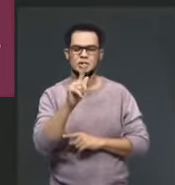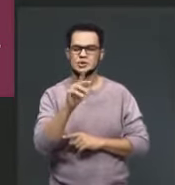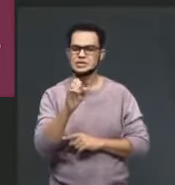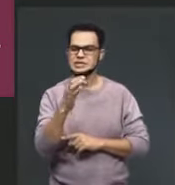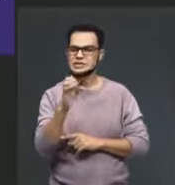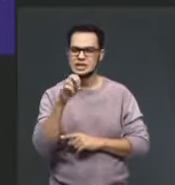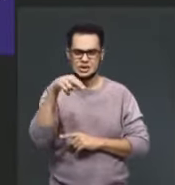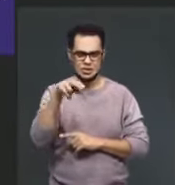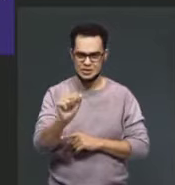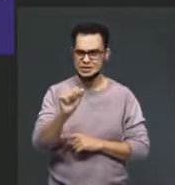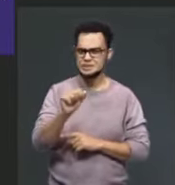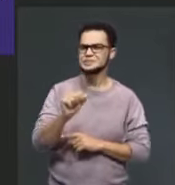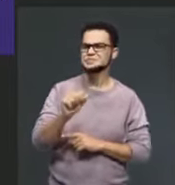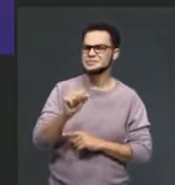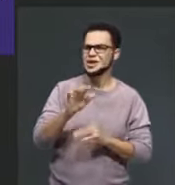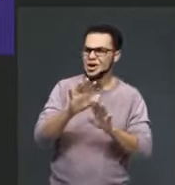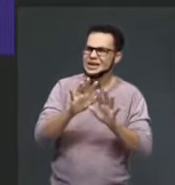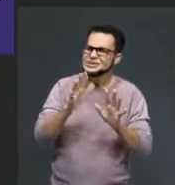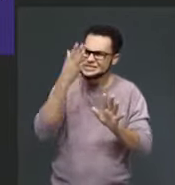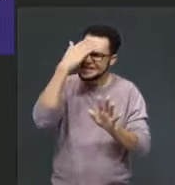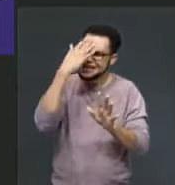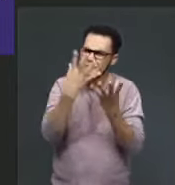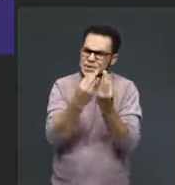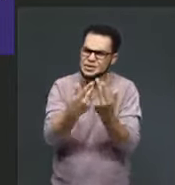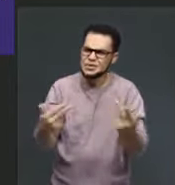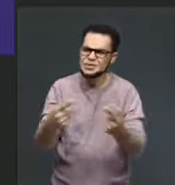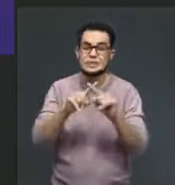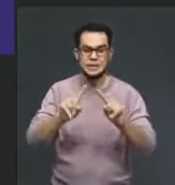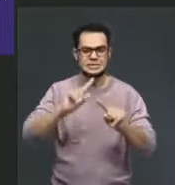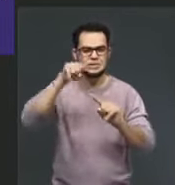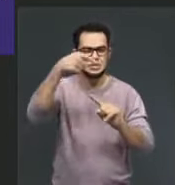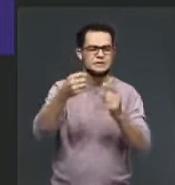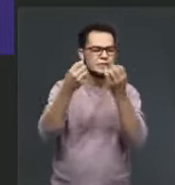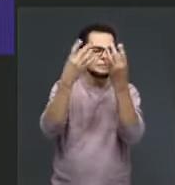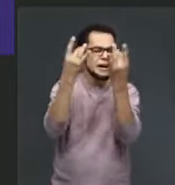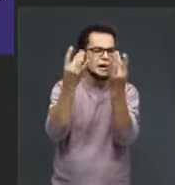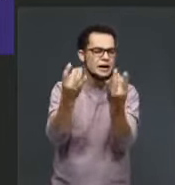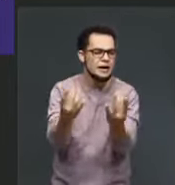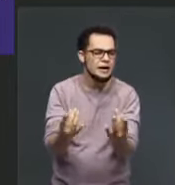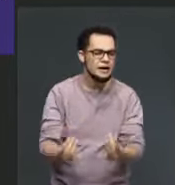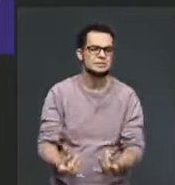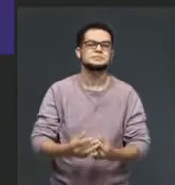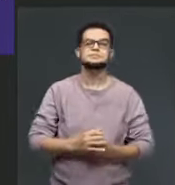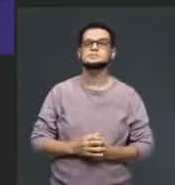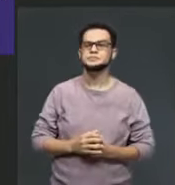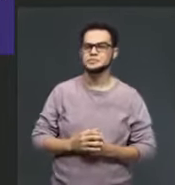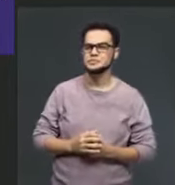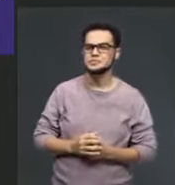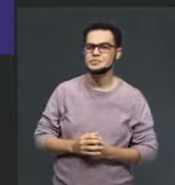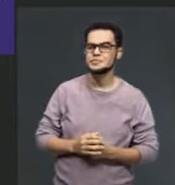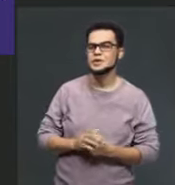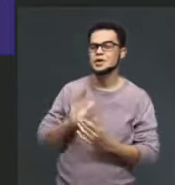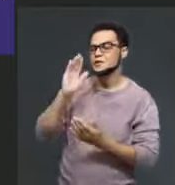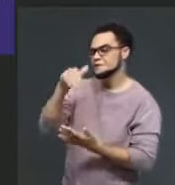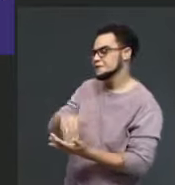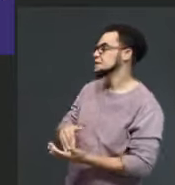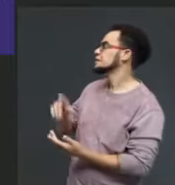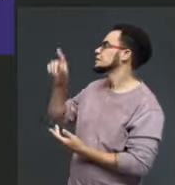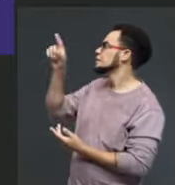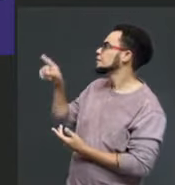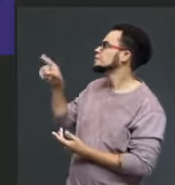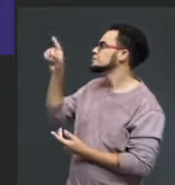informações, podem ficar tranquilos, tá? E a última fase do ciclo menstrual é a